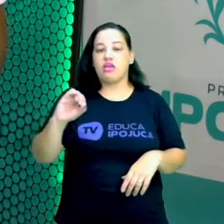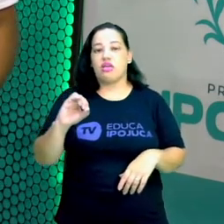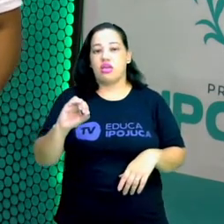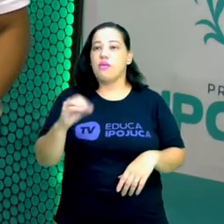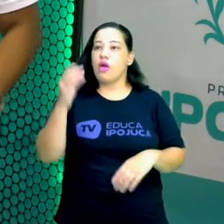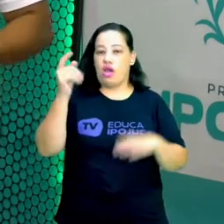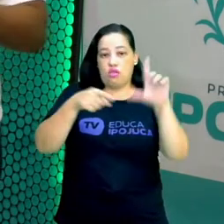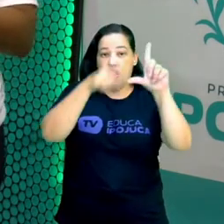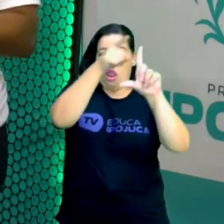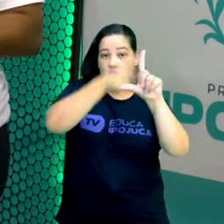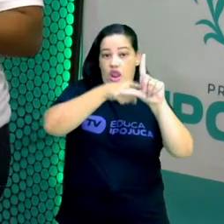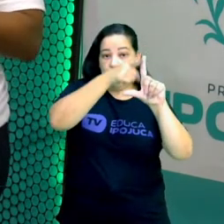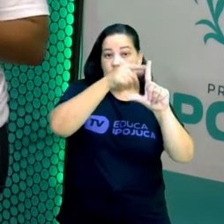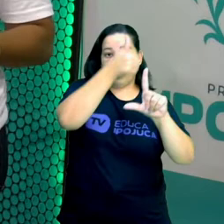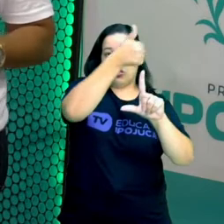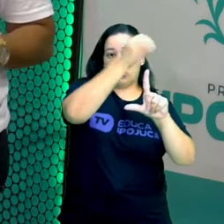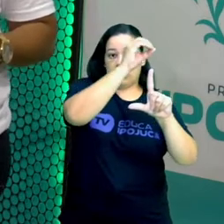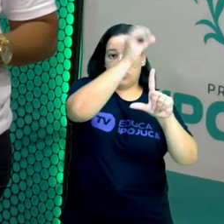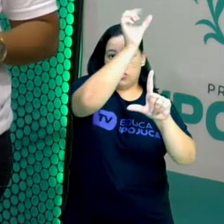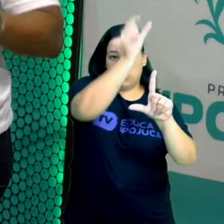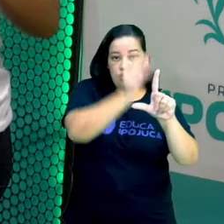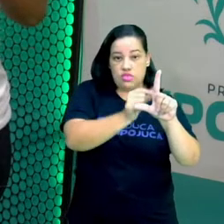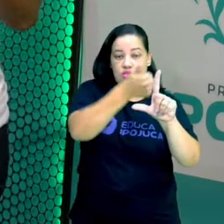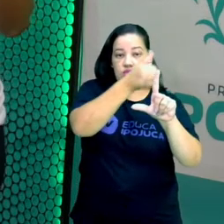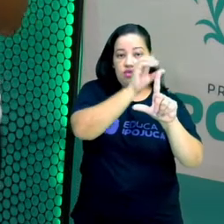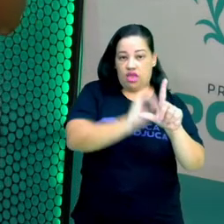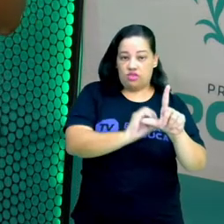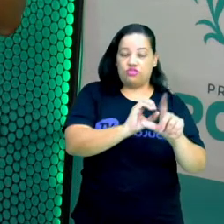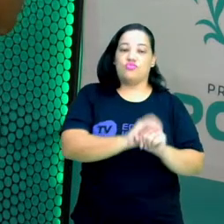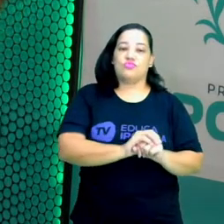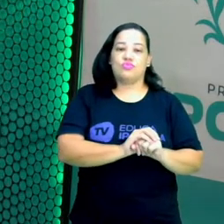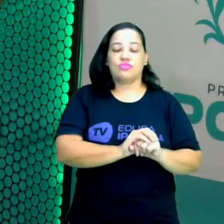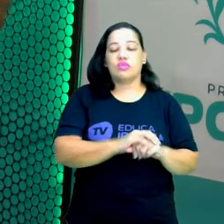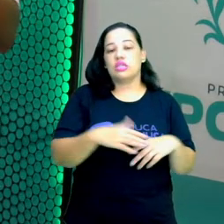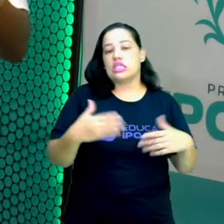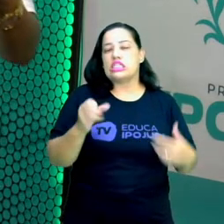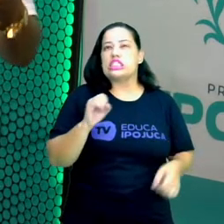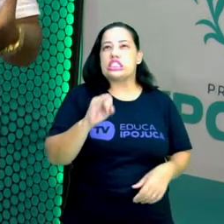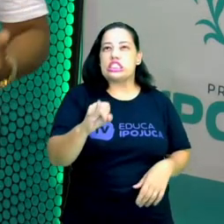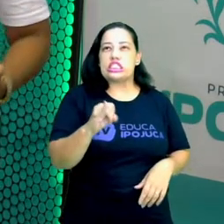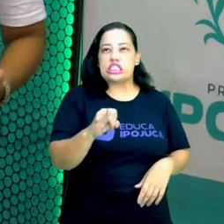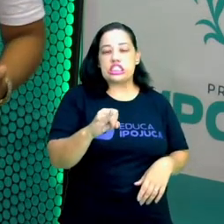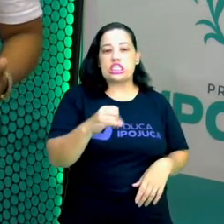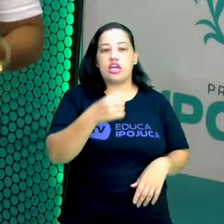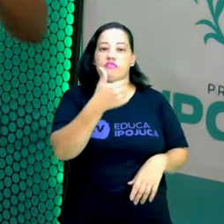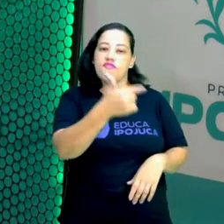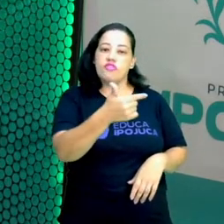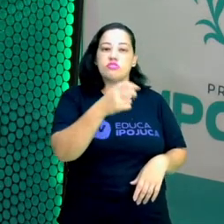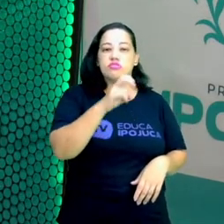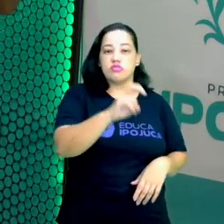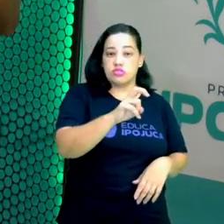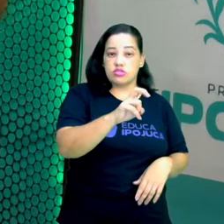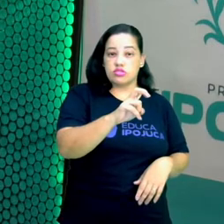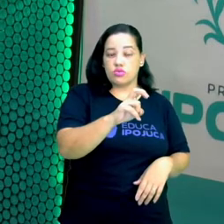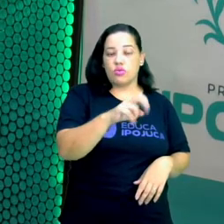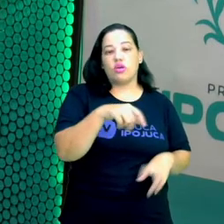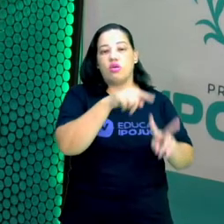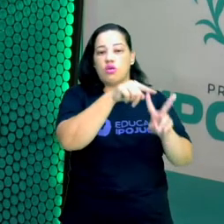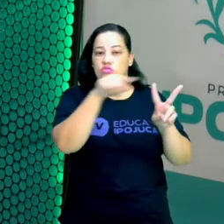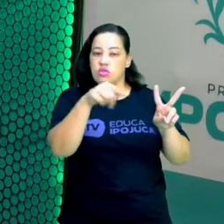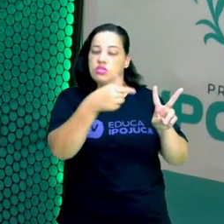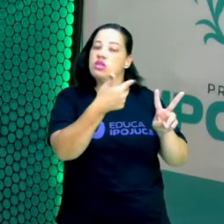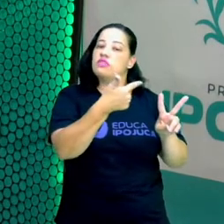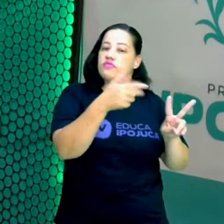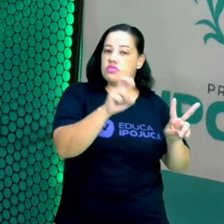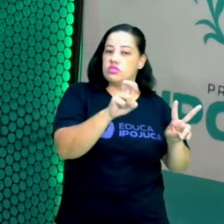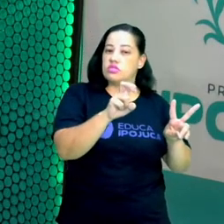é 10. E se for a raiz quadrada de 25 quadrinhos? Então, 25